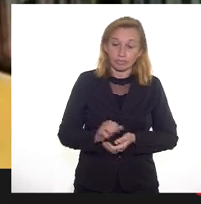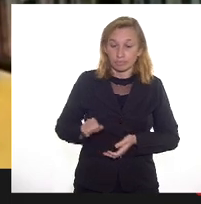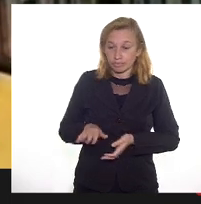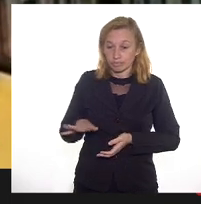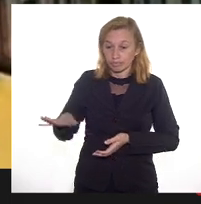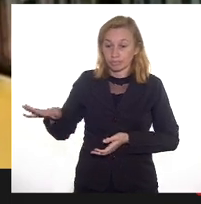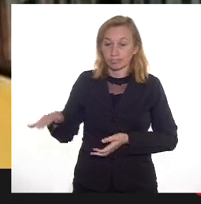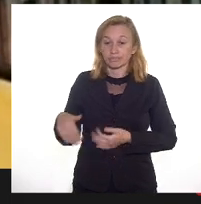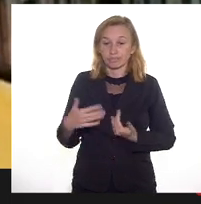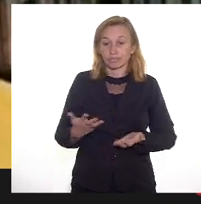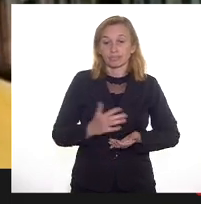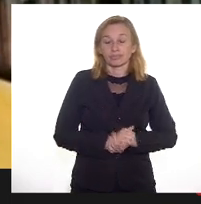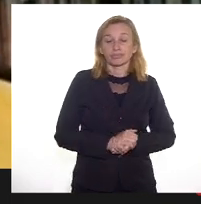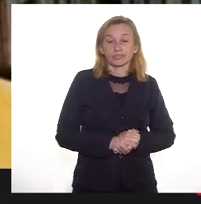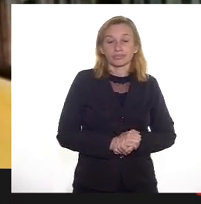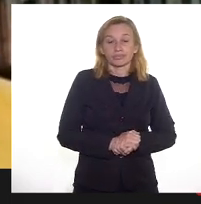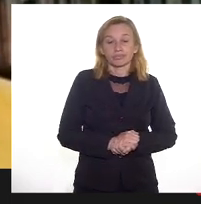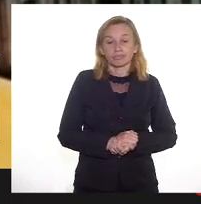favelas.